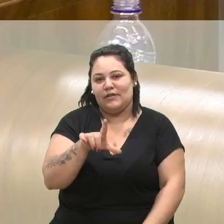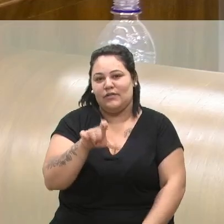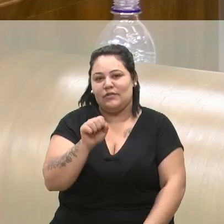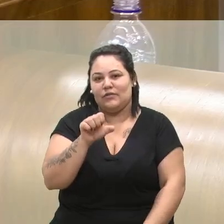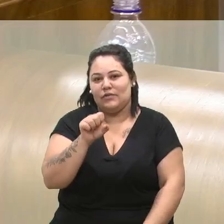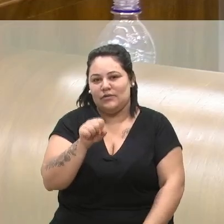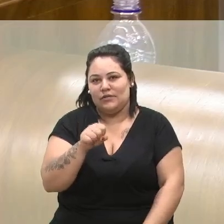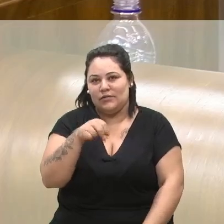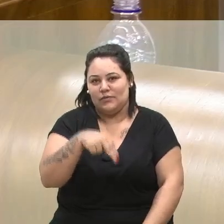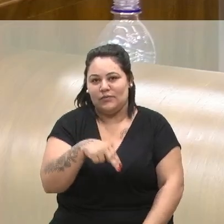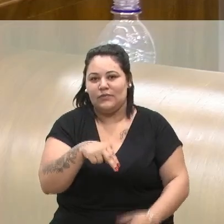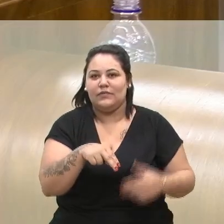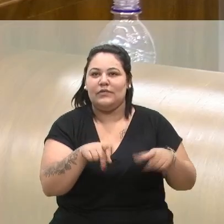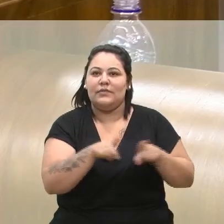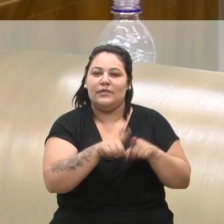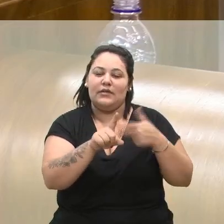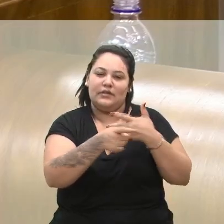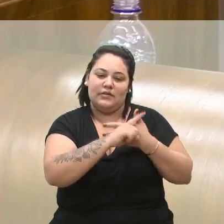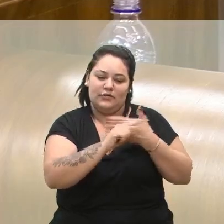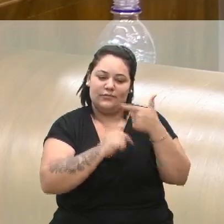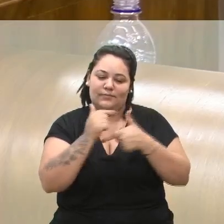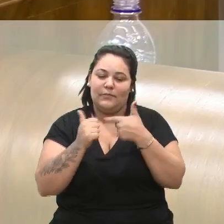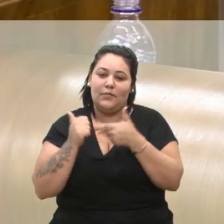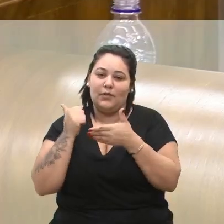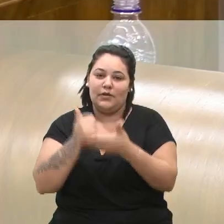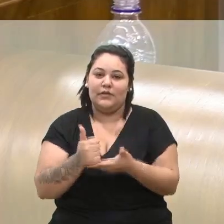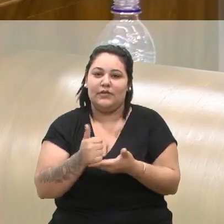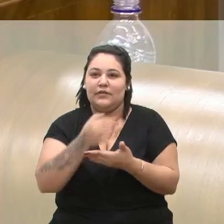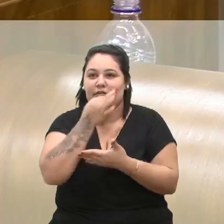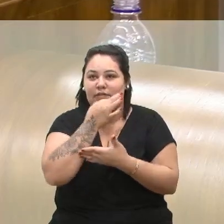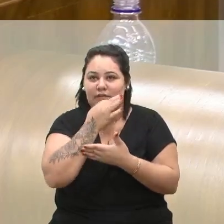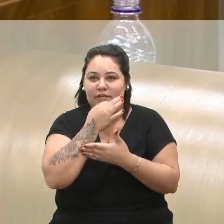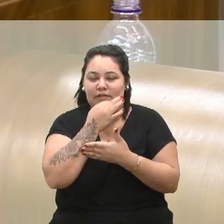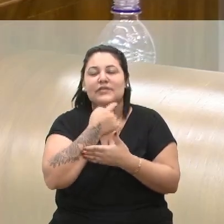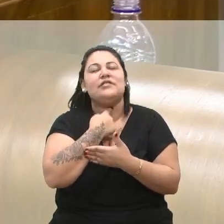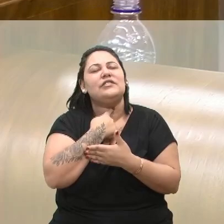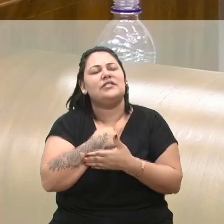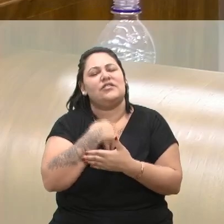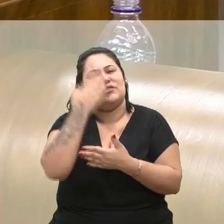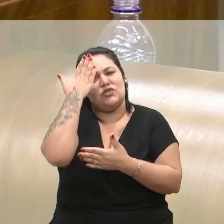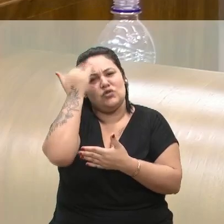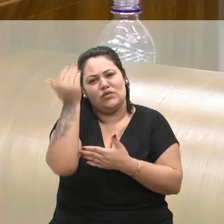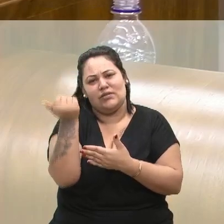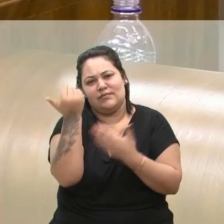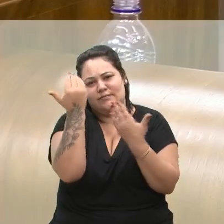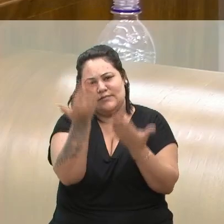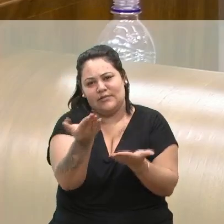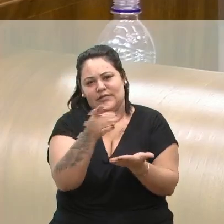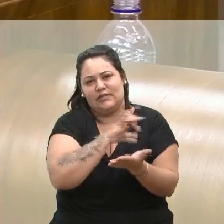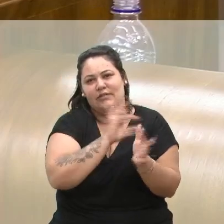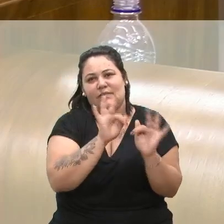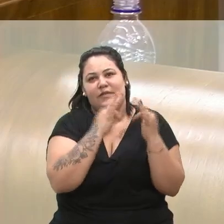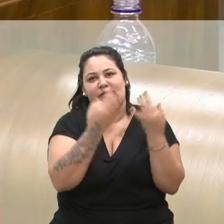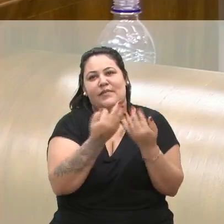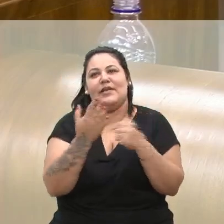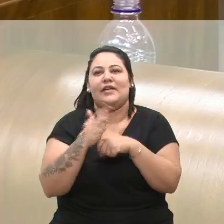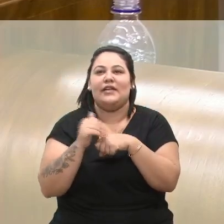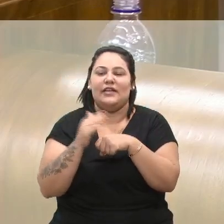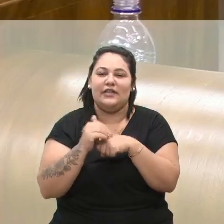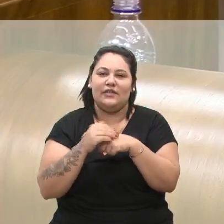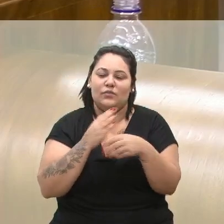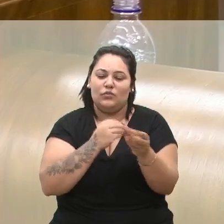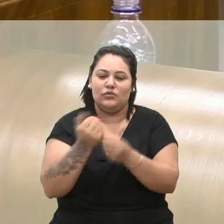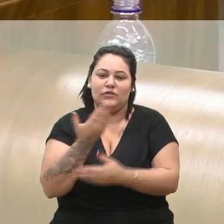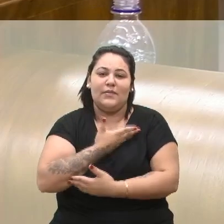lá no Executivo, trabalhando pela cidade. Desejar todo sucesso ao senhor, que tem uma família tão querida, muitos